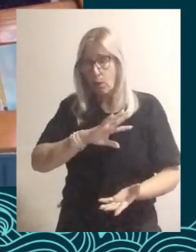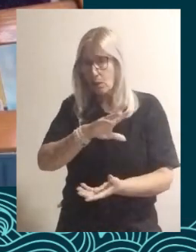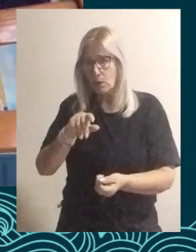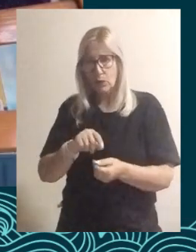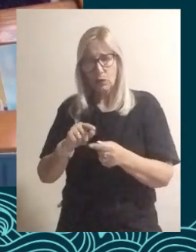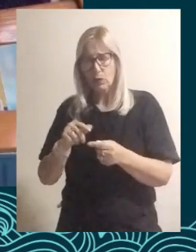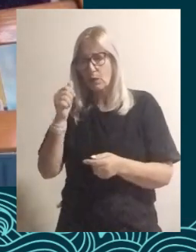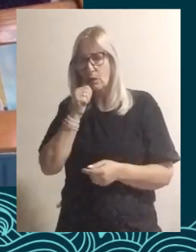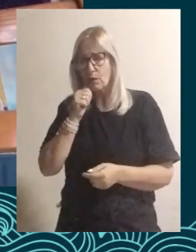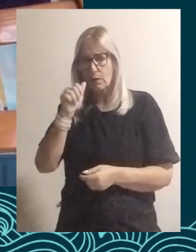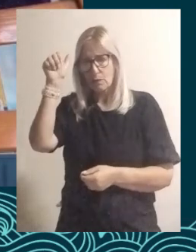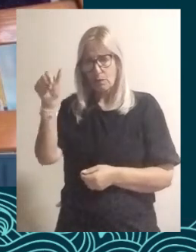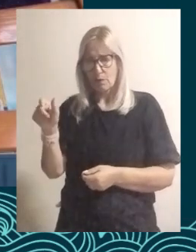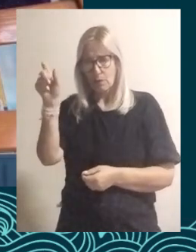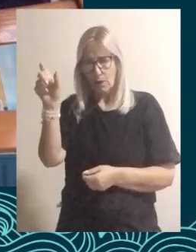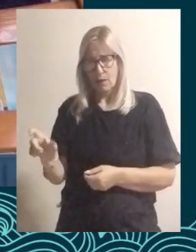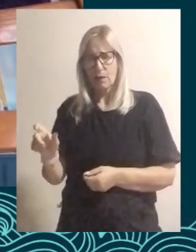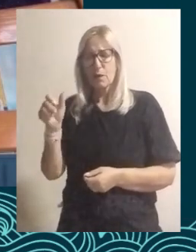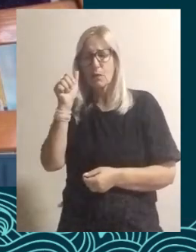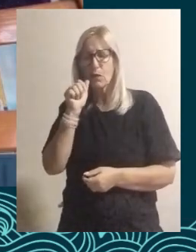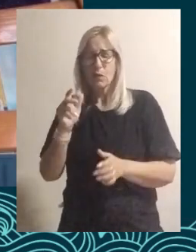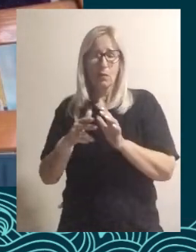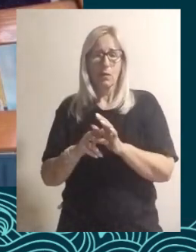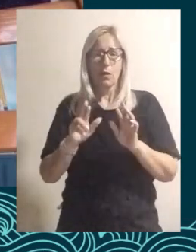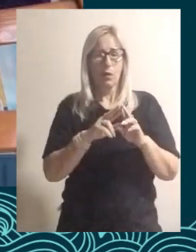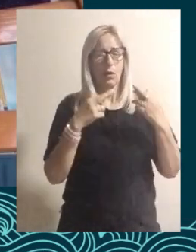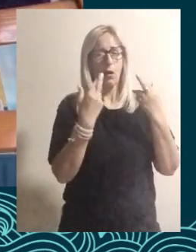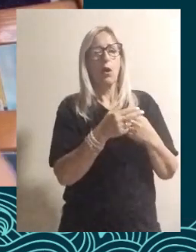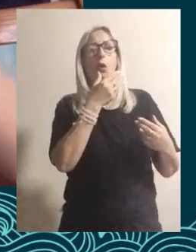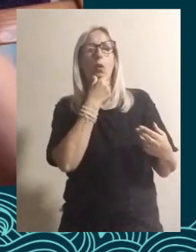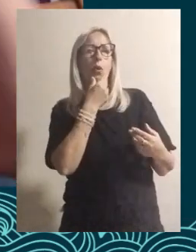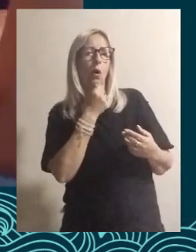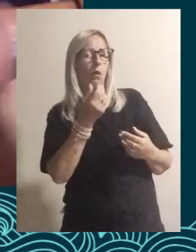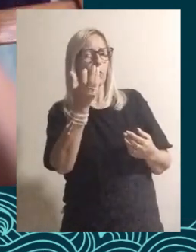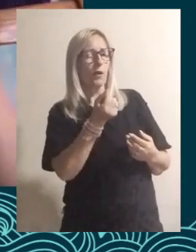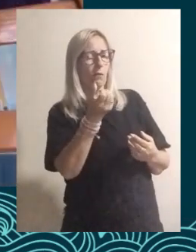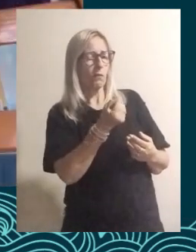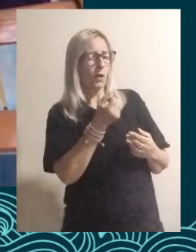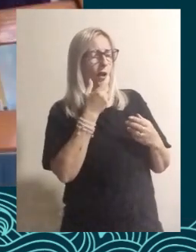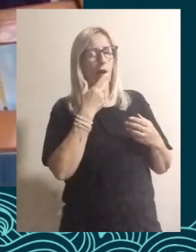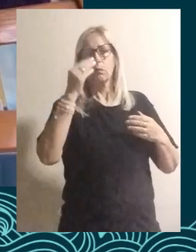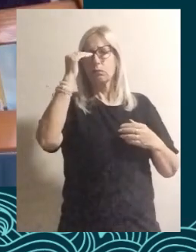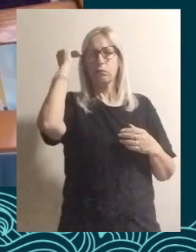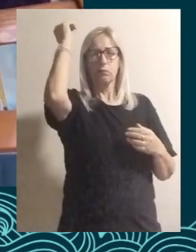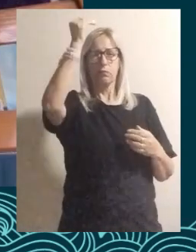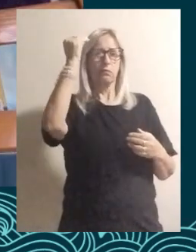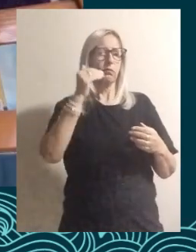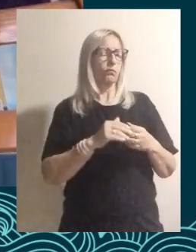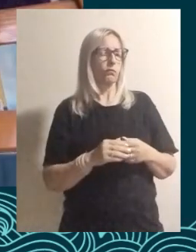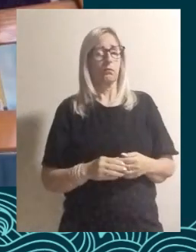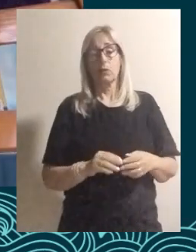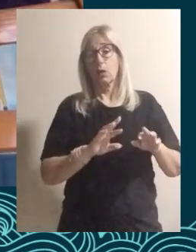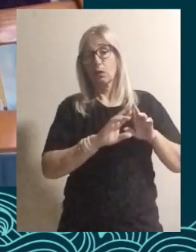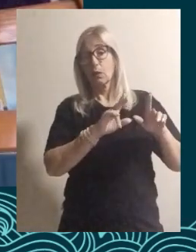Porque o mundo não foi feito para essa mulher. O mundo foi feito para outro grupo, que é o homem branco com poder